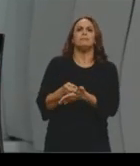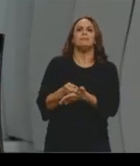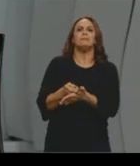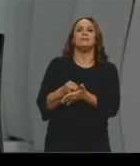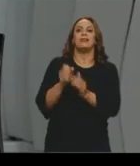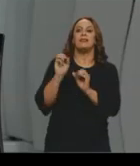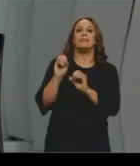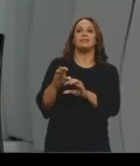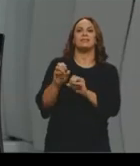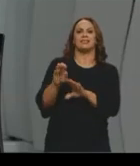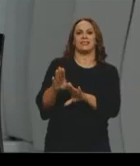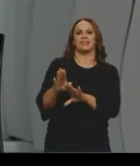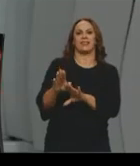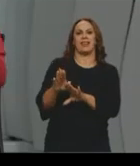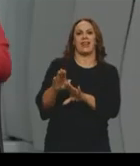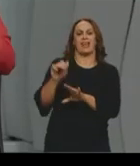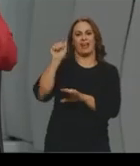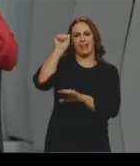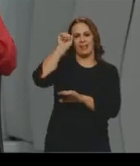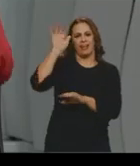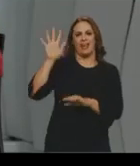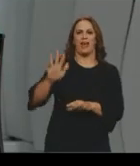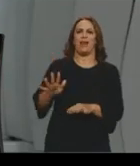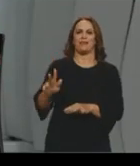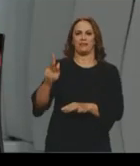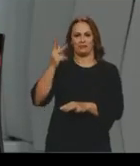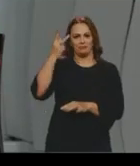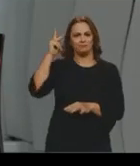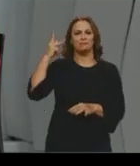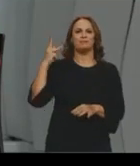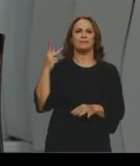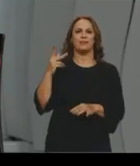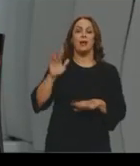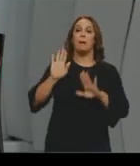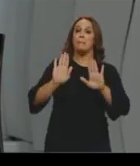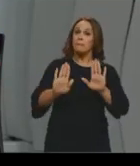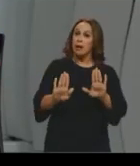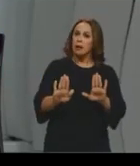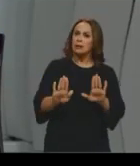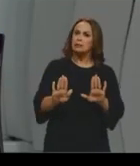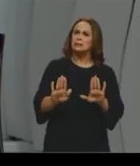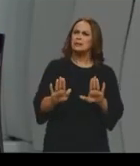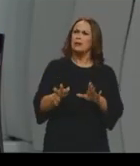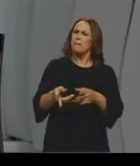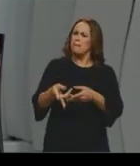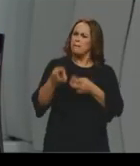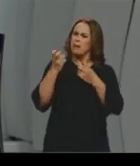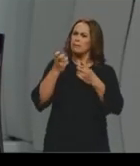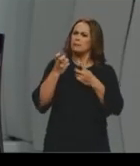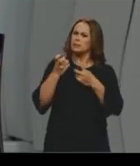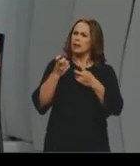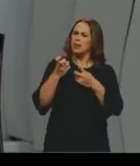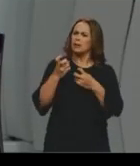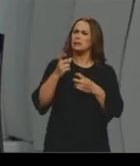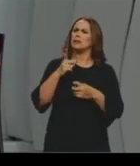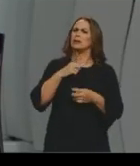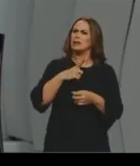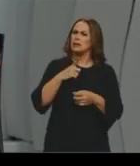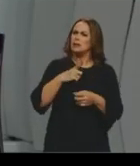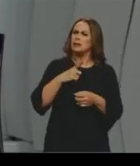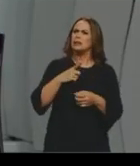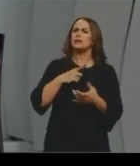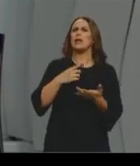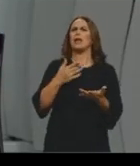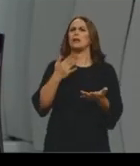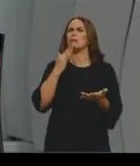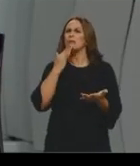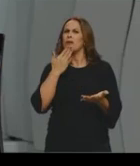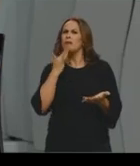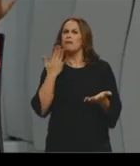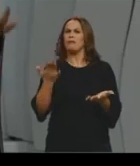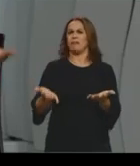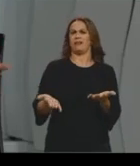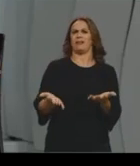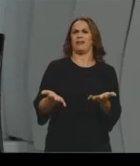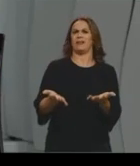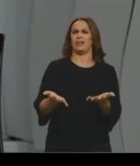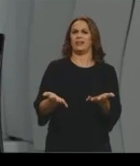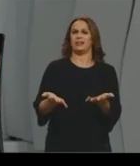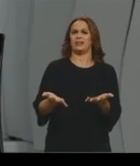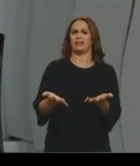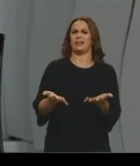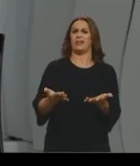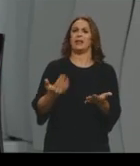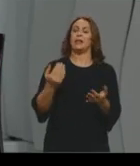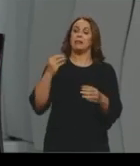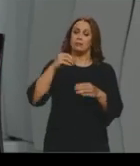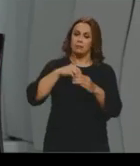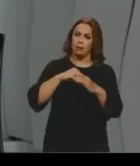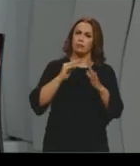gente percebe também que há uma falha, né? Não só no que a gente faz na escola, mas uma falha inclusive na